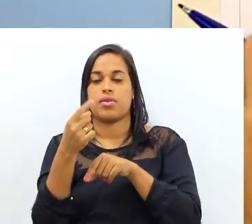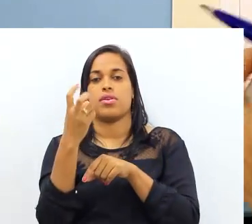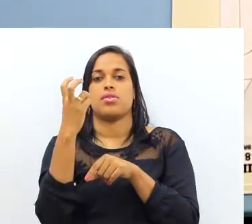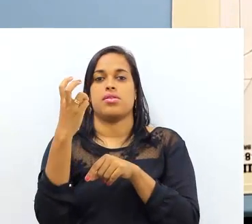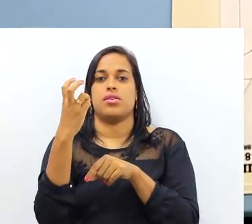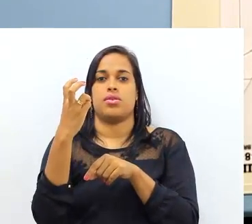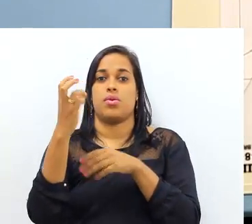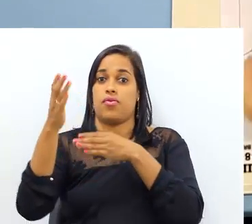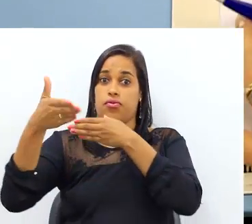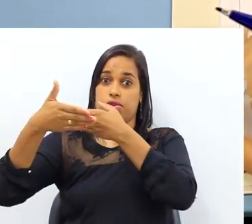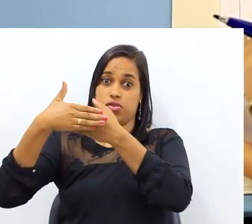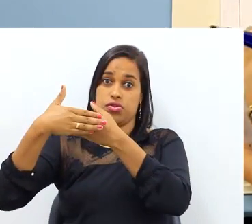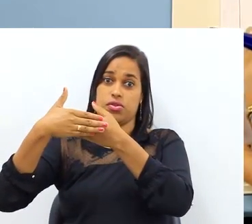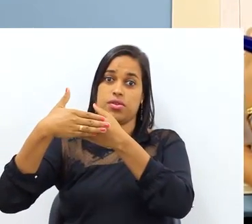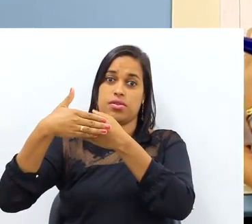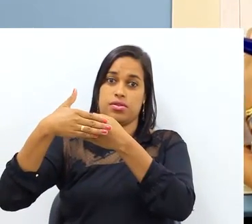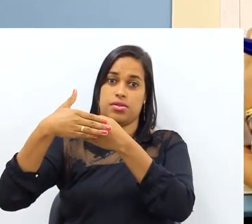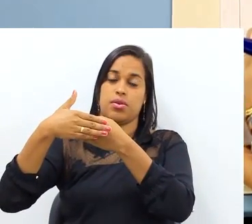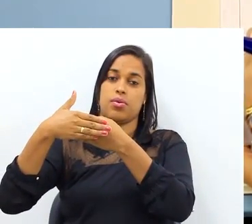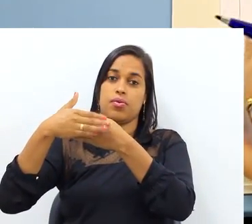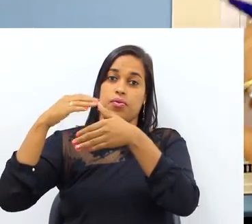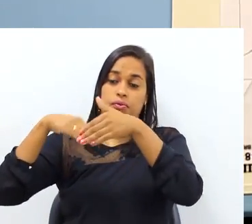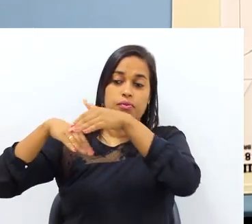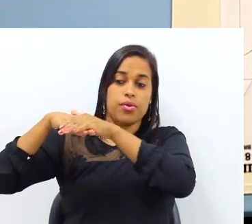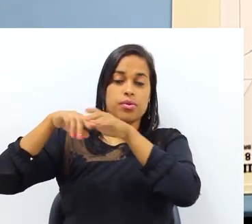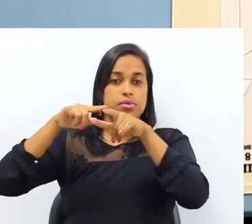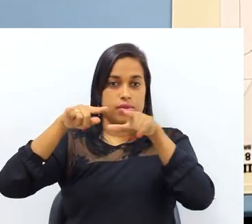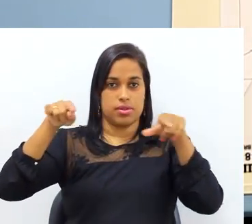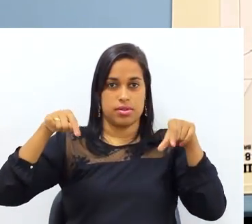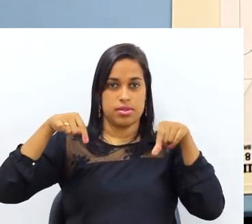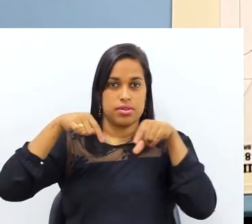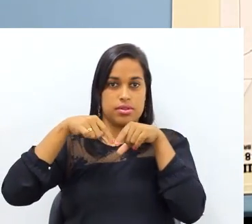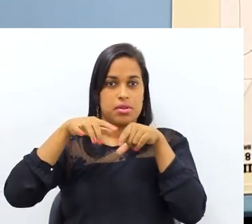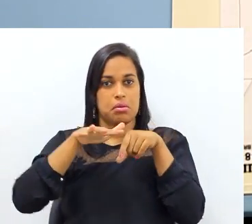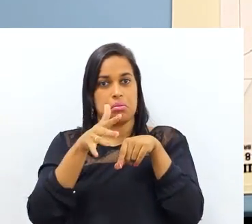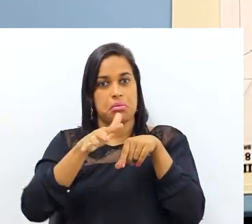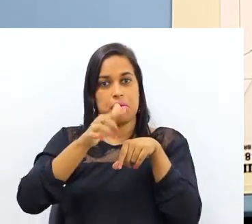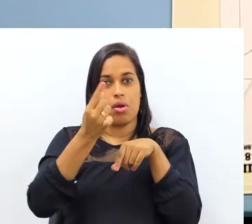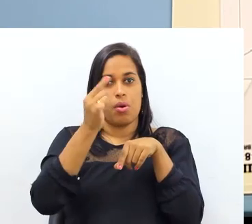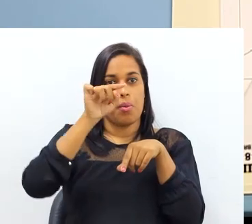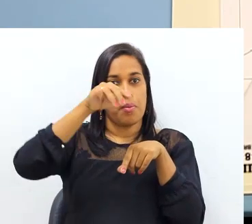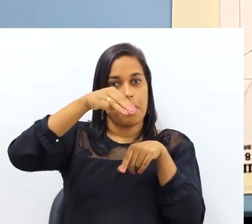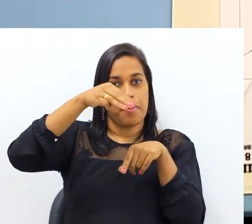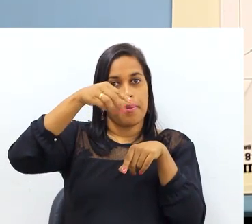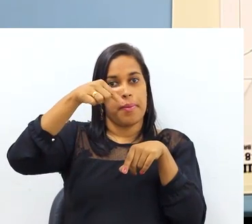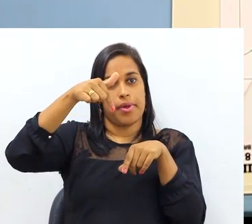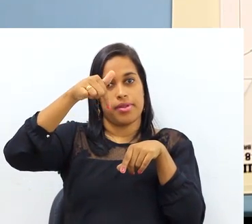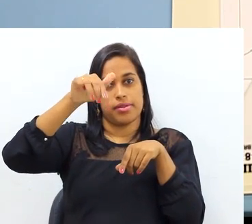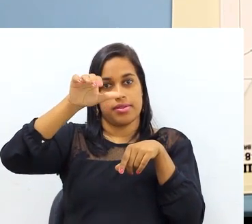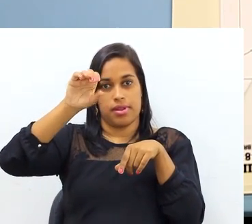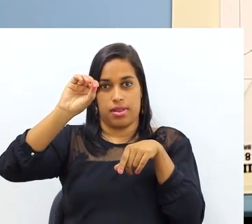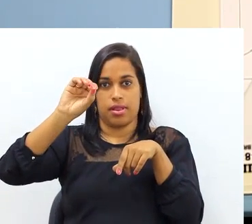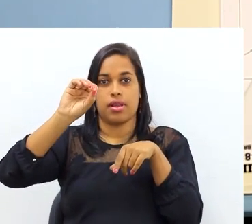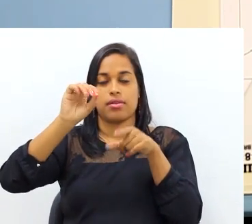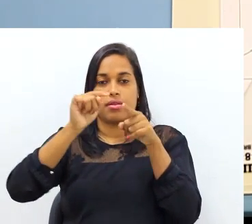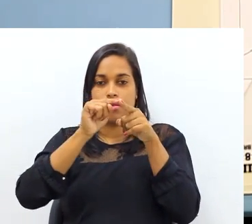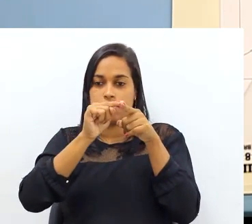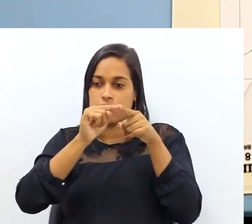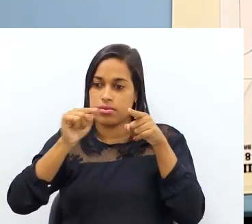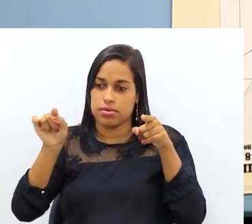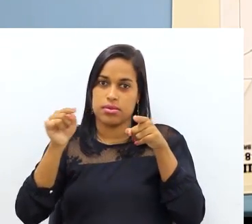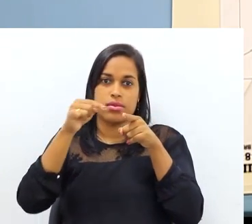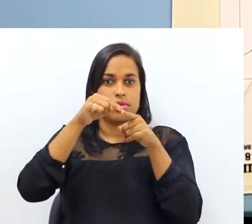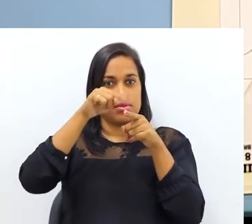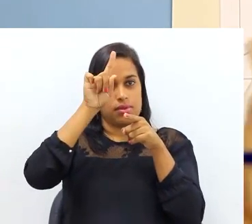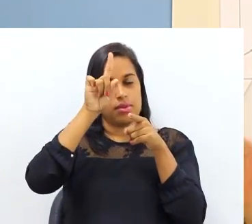Fechei aqui a parede de fundo dessa sala, tá? Com isso, mais ou menos a 1,70 m, marquei a minha linha do horizonte e